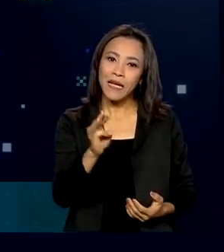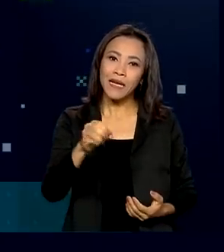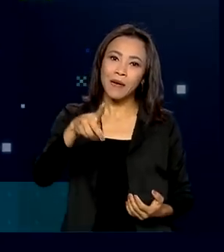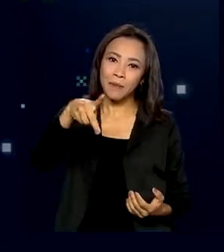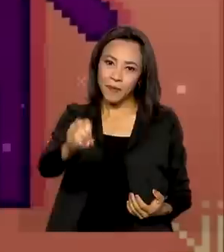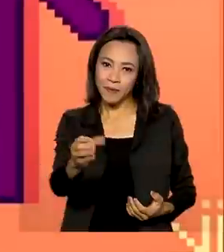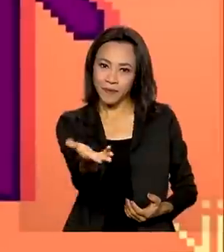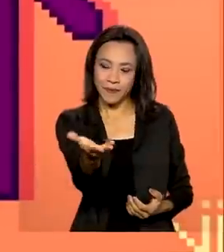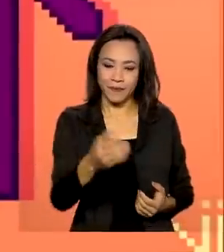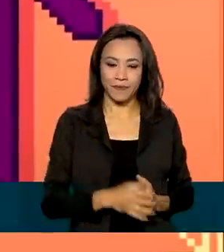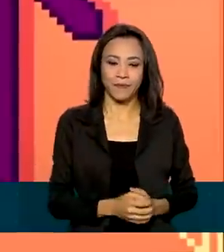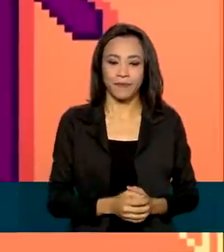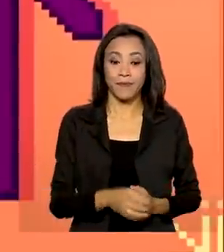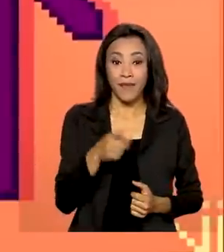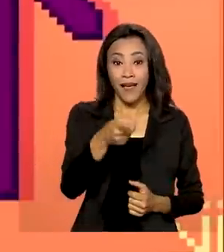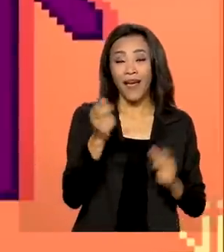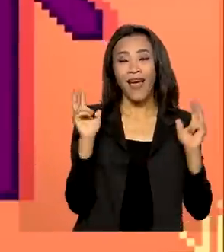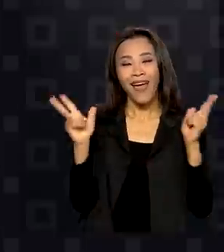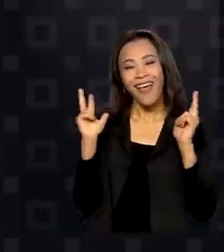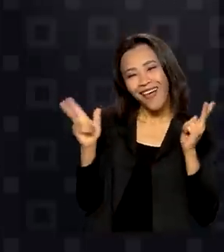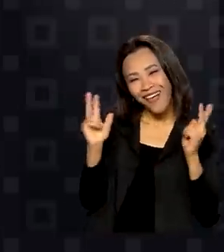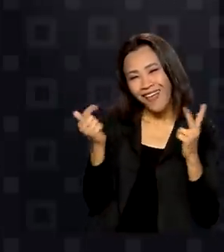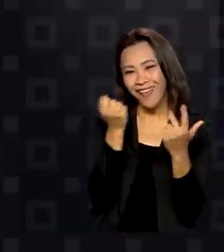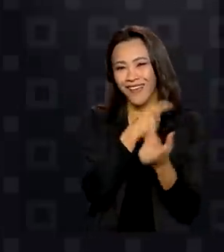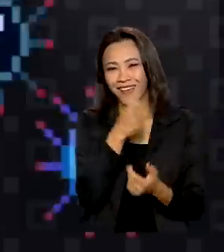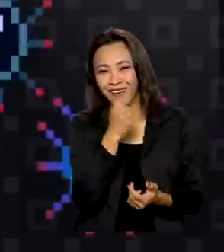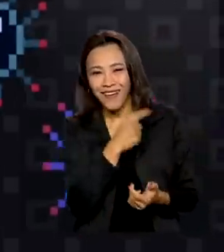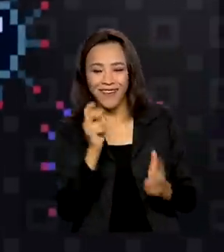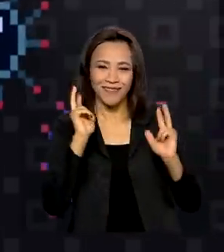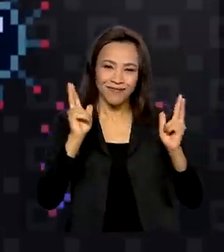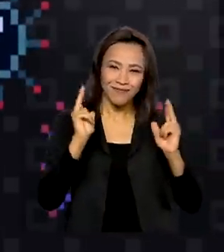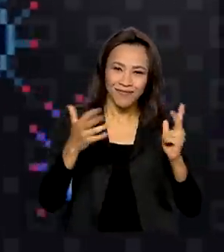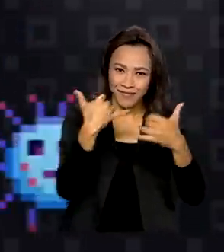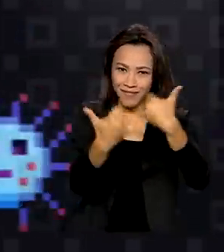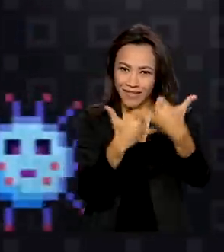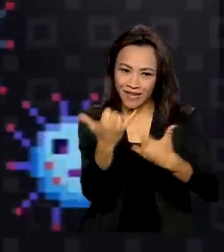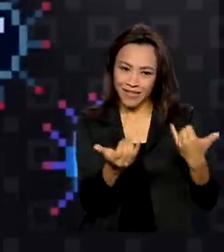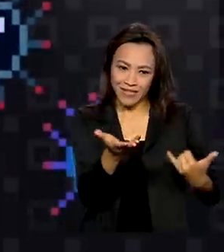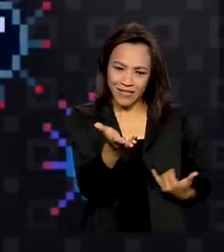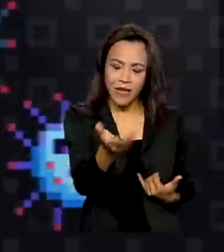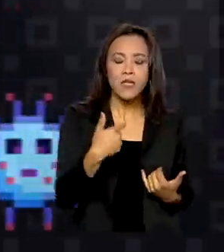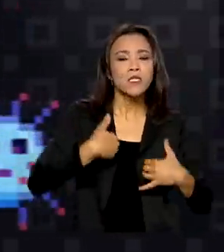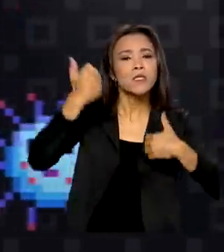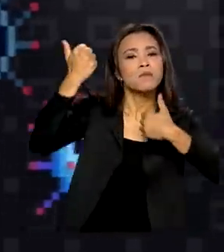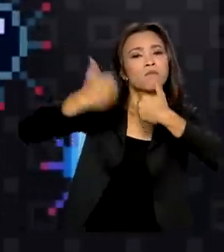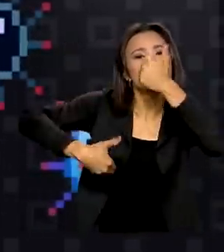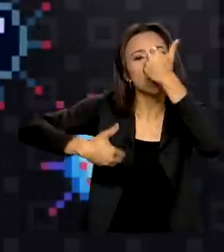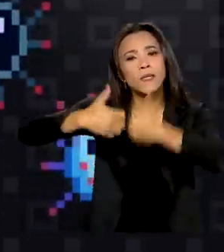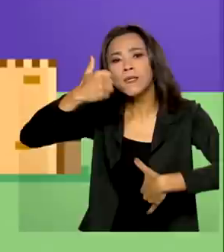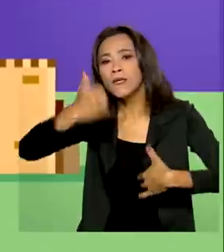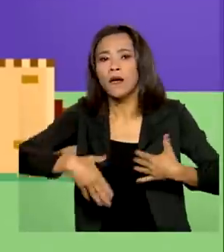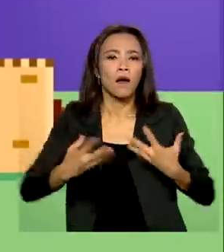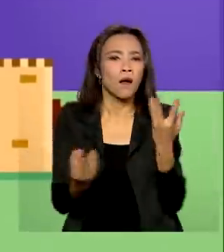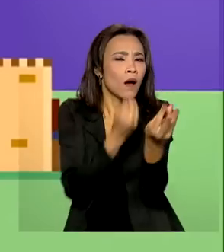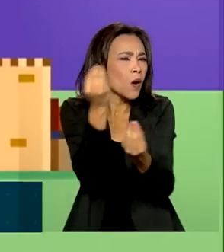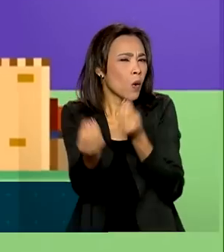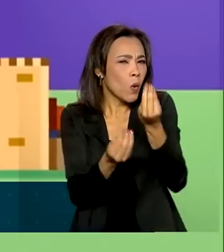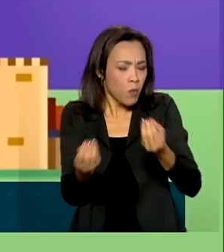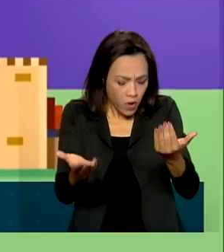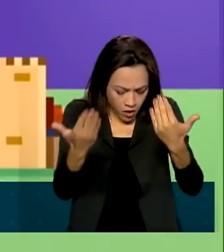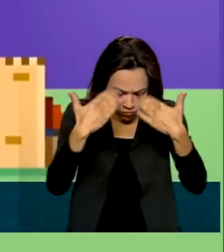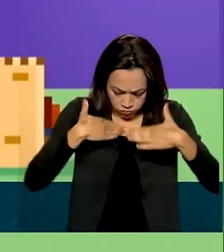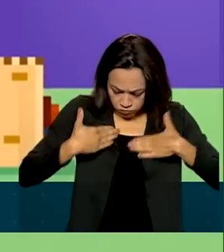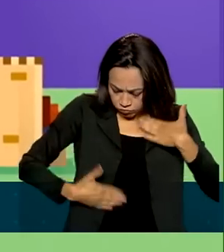invasores de forma lúdica e engraçada a história traz explicações sobre como funciona o sistema